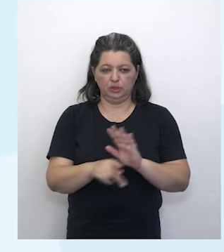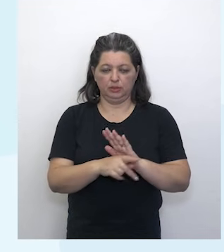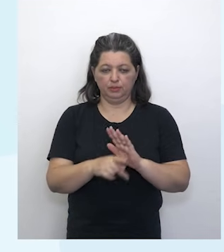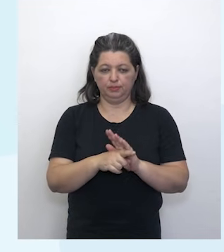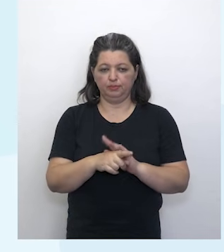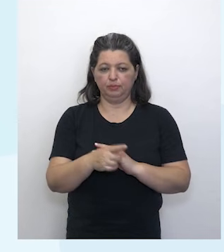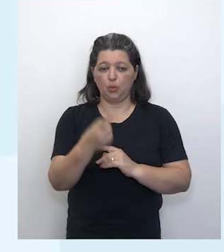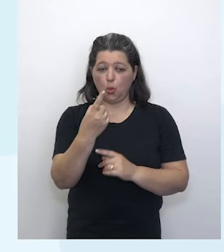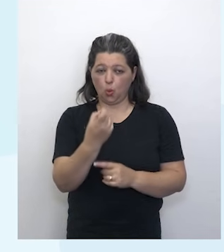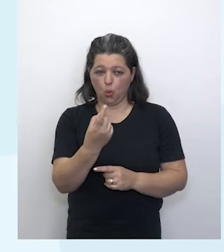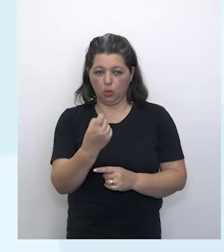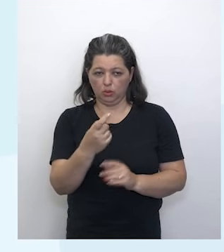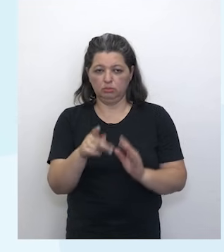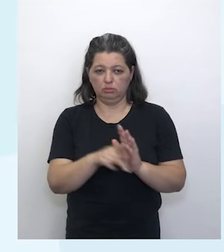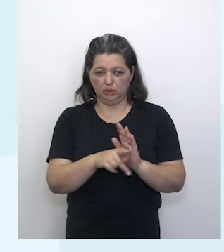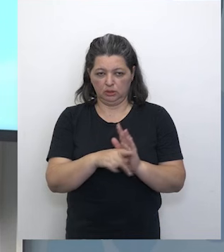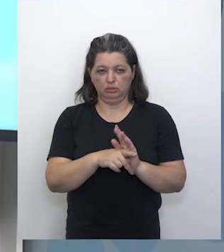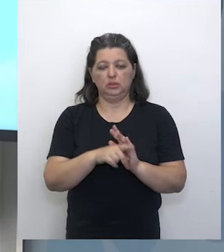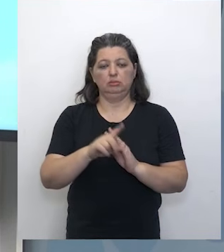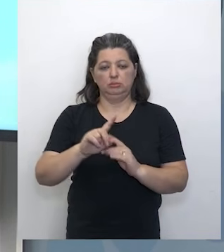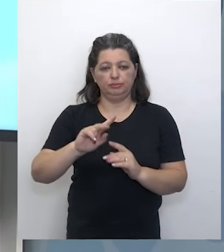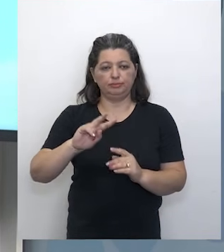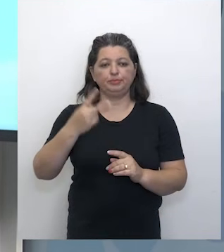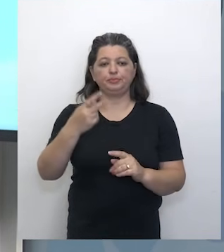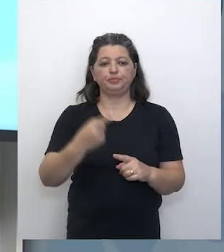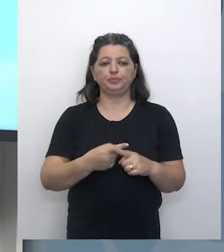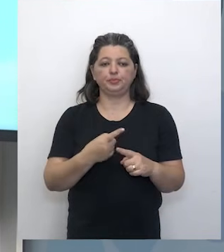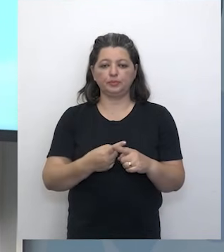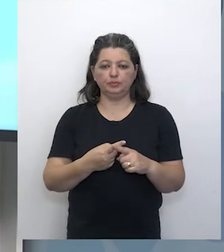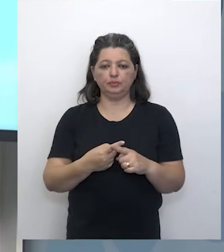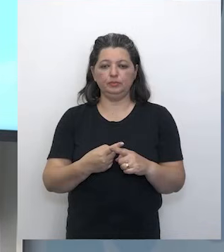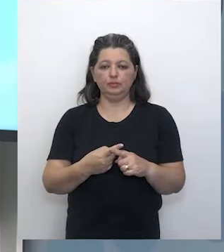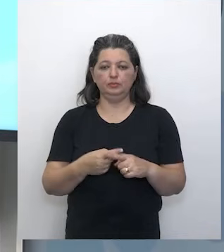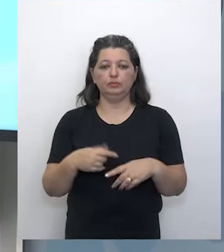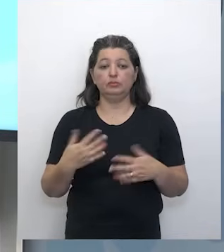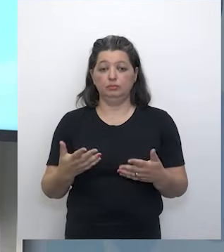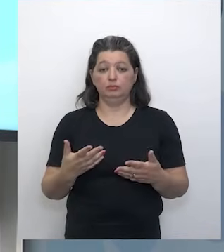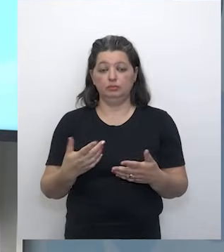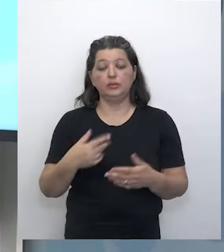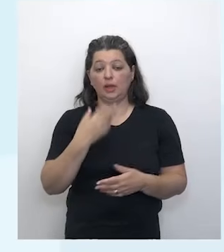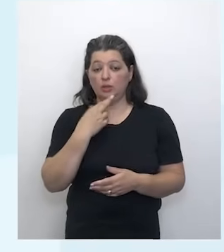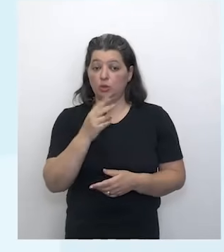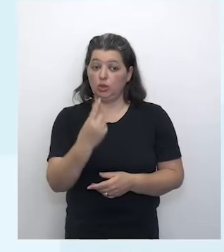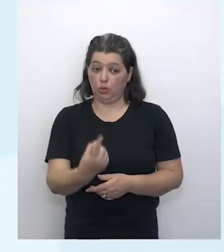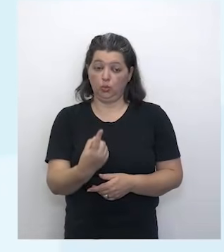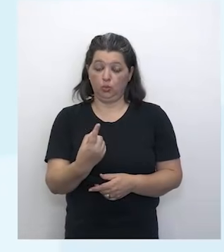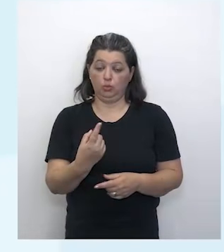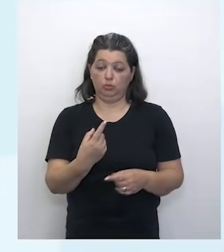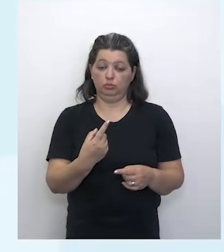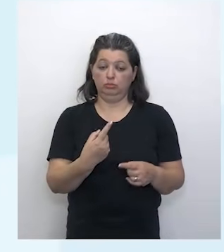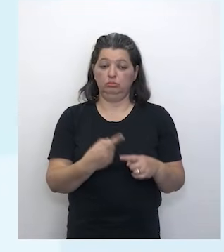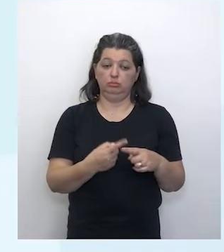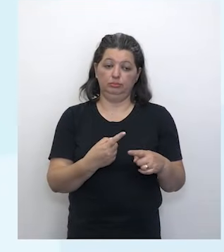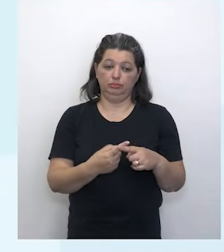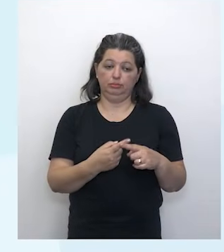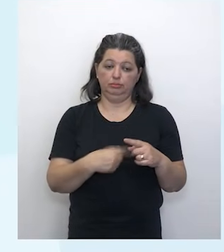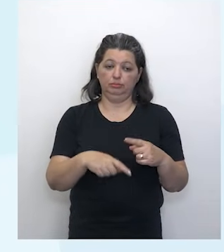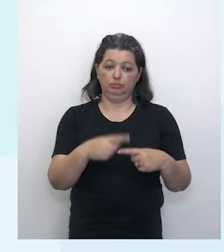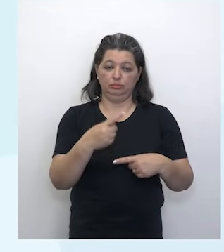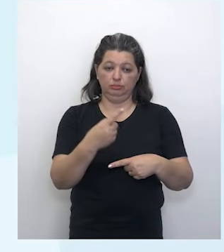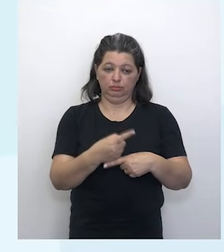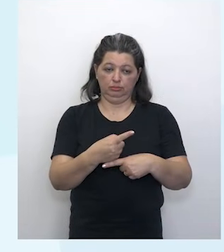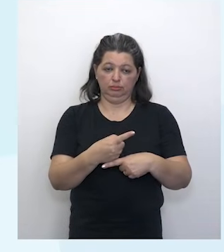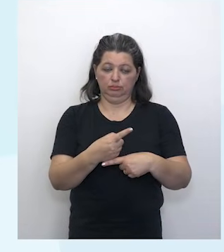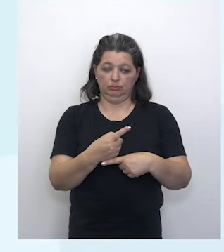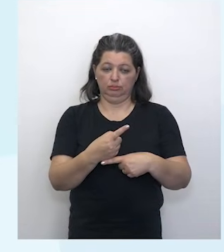1 pode ser escrito como 1 elevado ao quadrado. Então, ó, 1 ao quadrado vai dar 1. Então, sai o 1 e sai todo